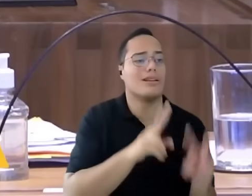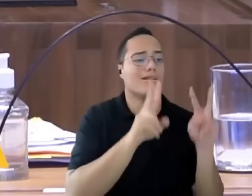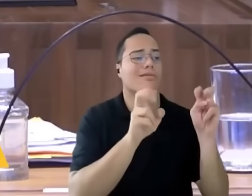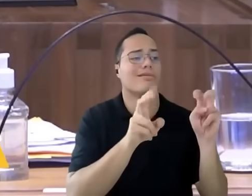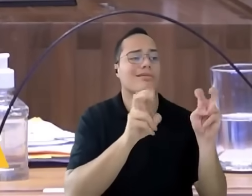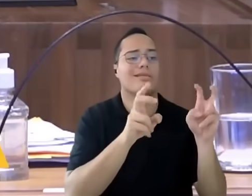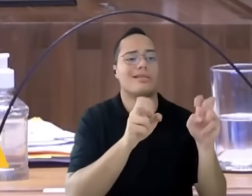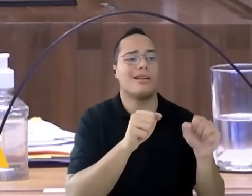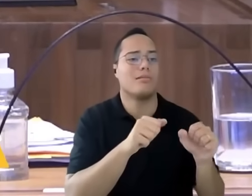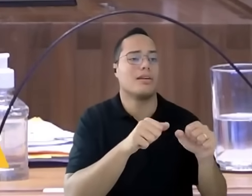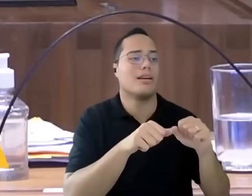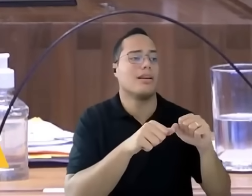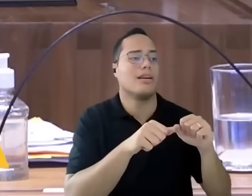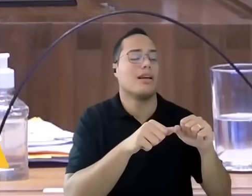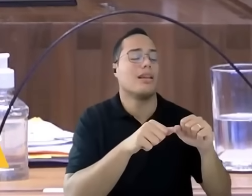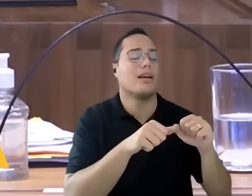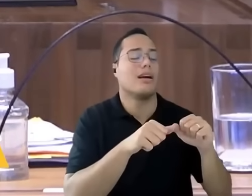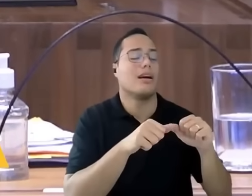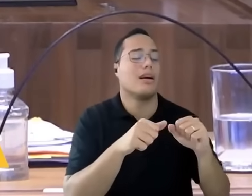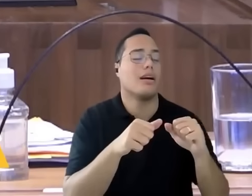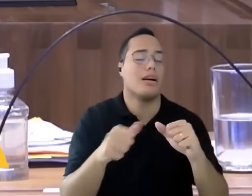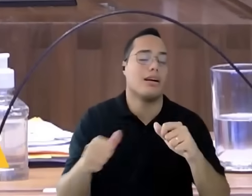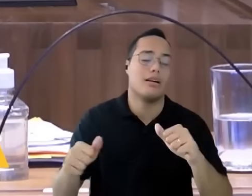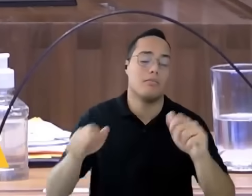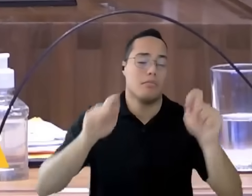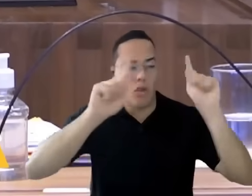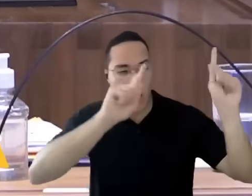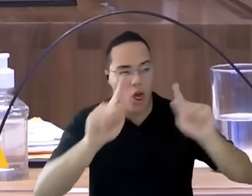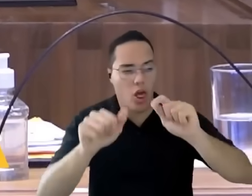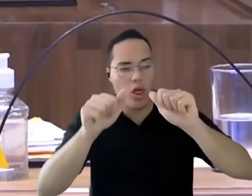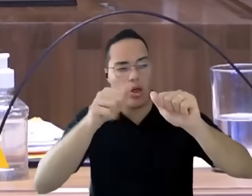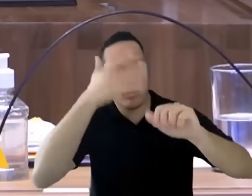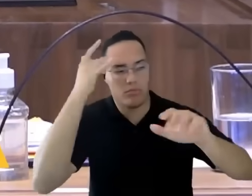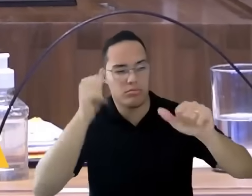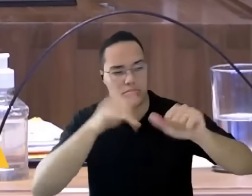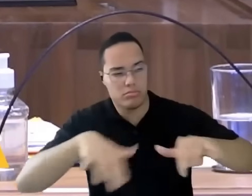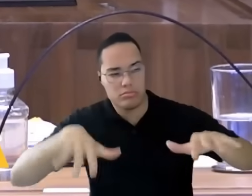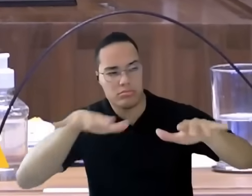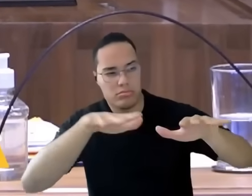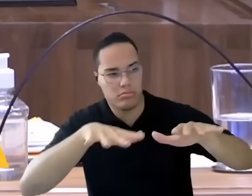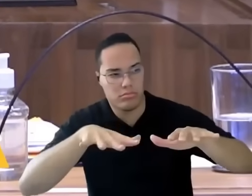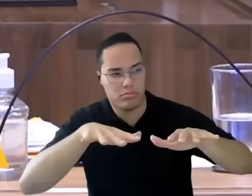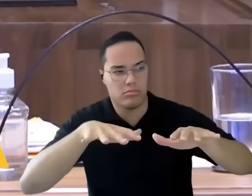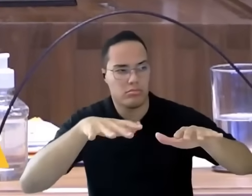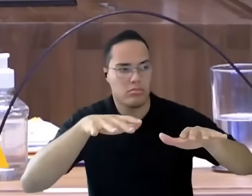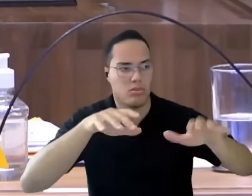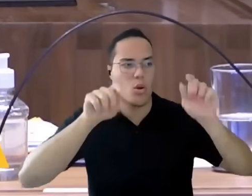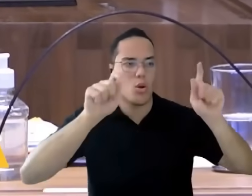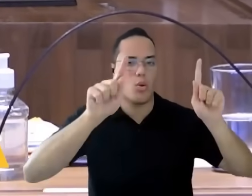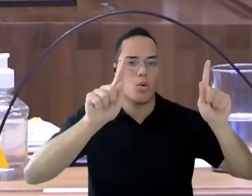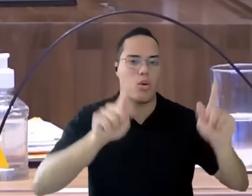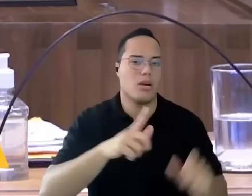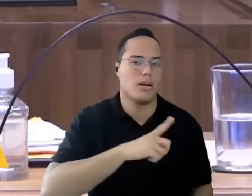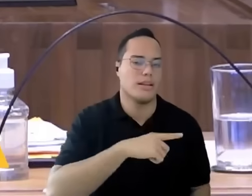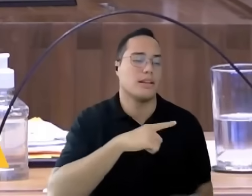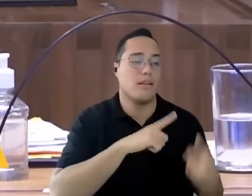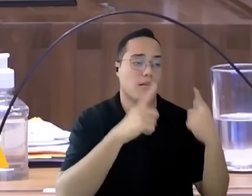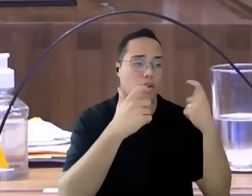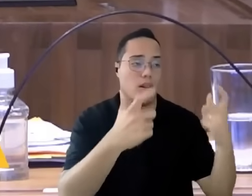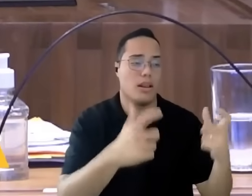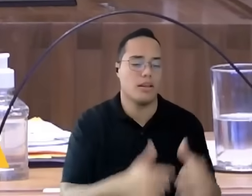e que ela teria como teve de fato o grau de violência que